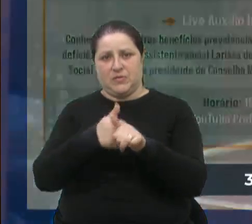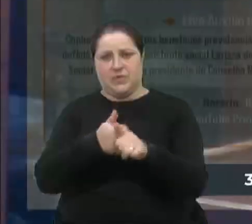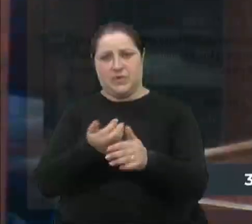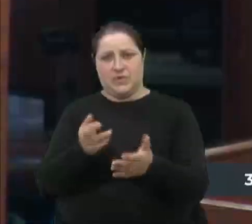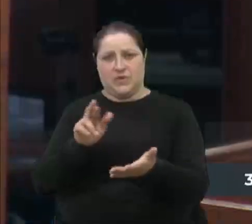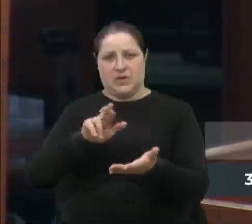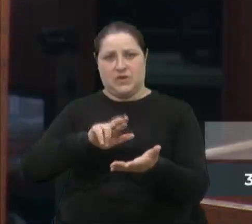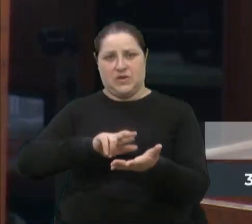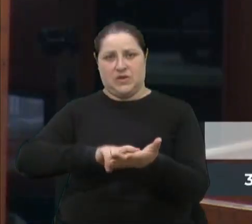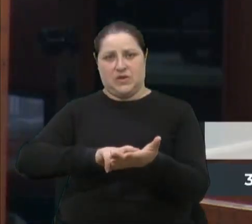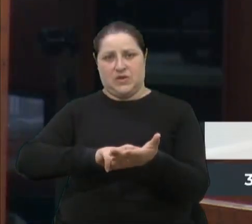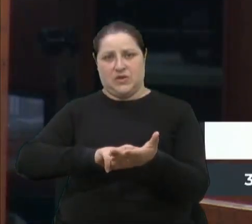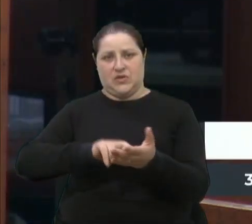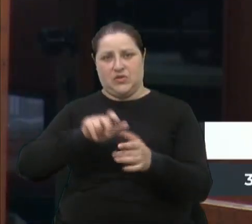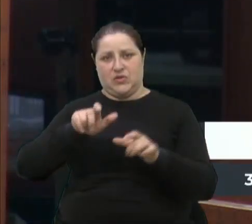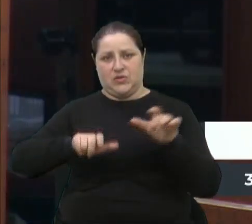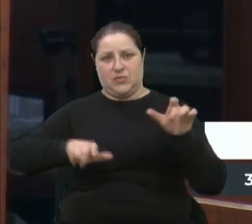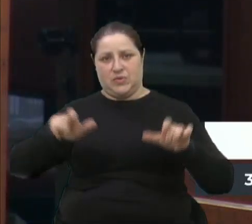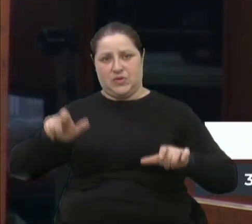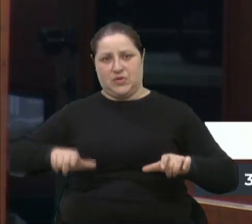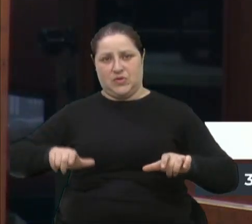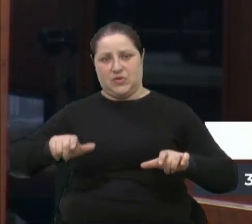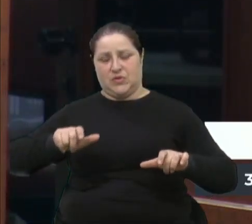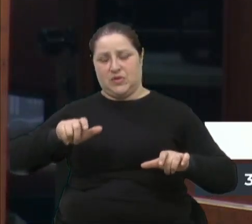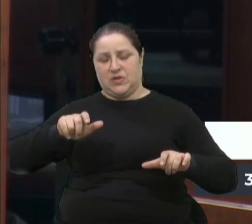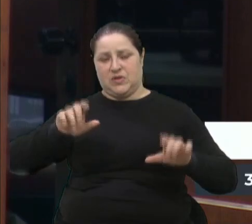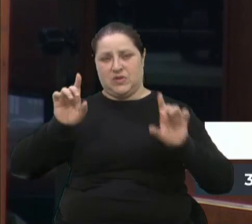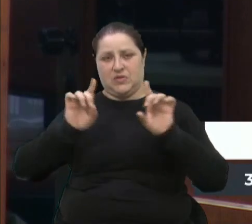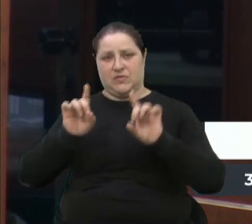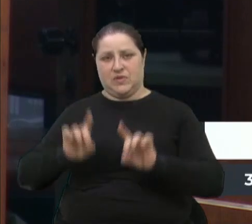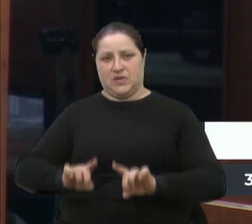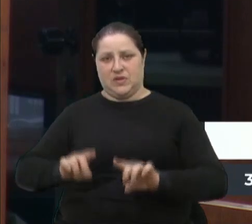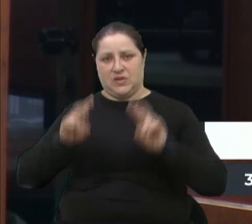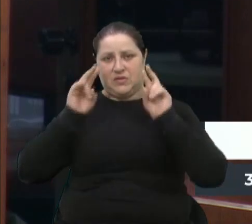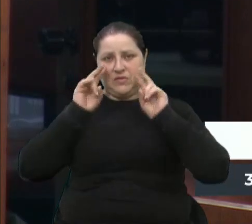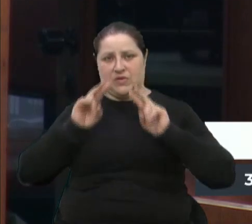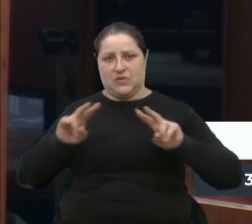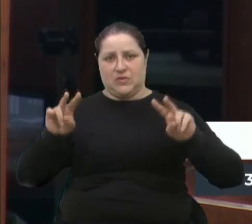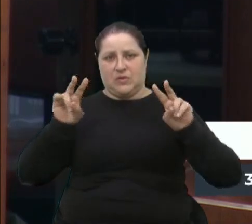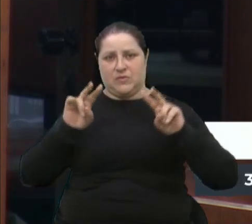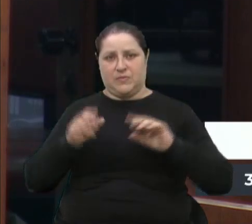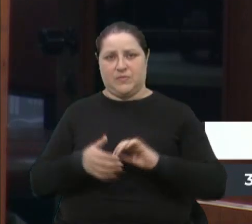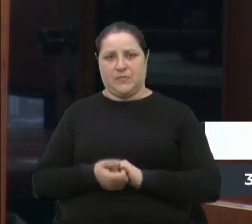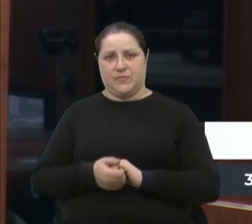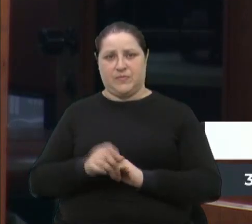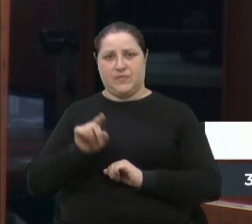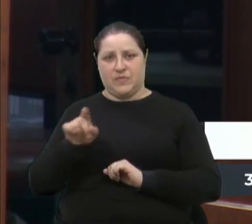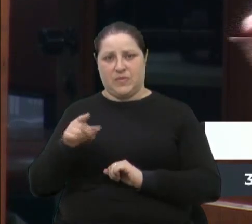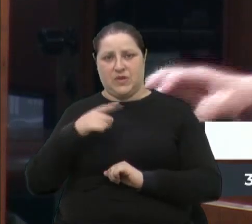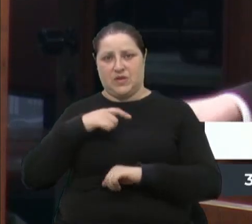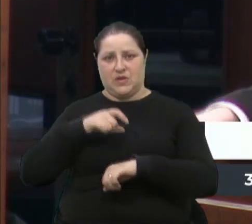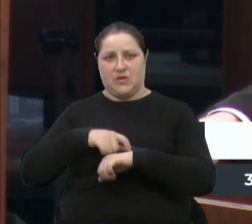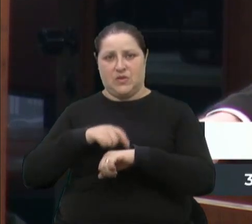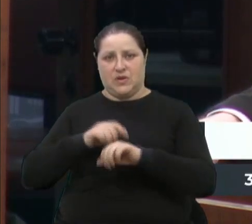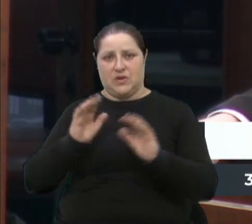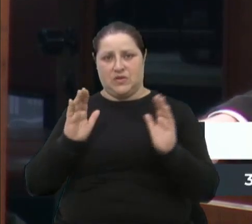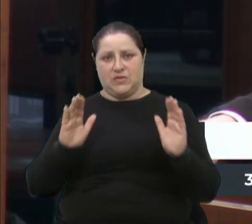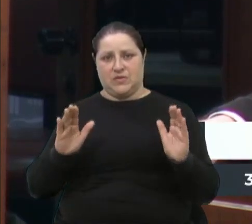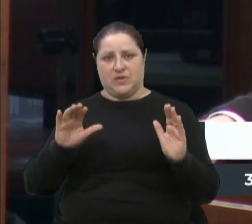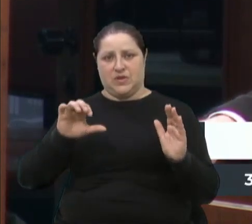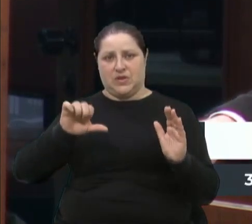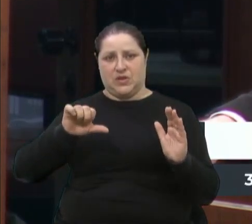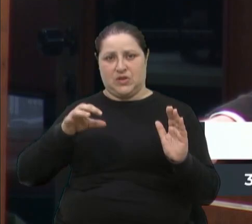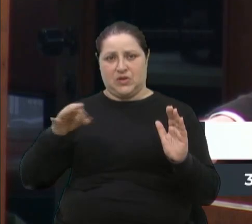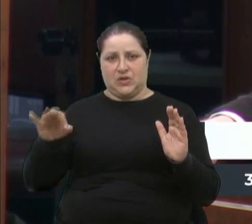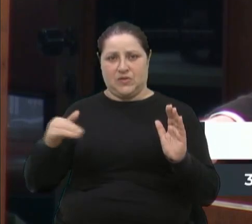realidade de pessoas com deficiência visual. Então, ali será o horário das 9